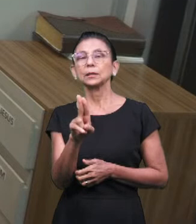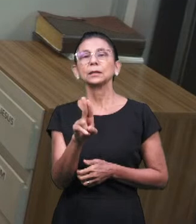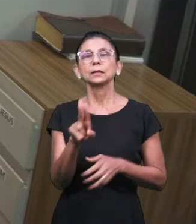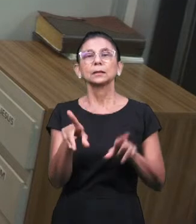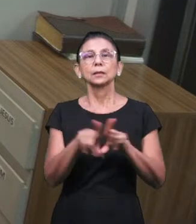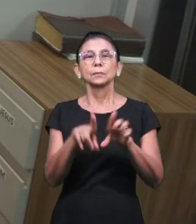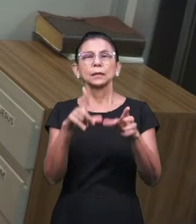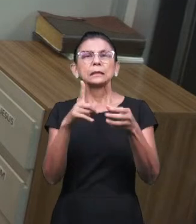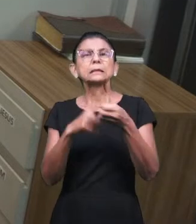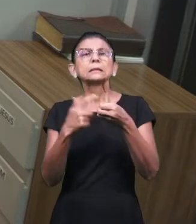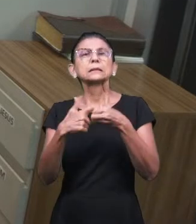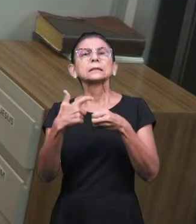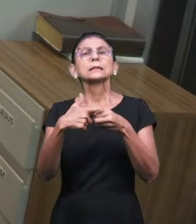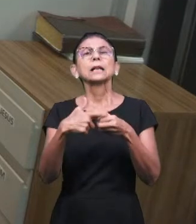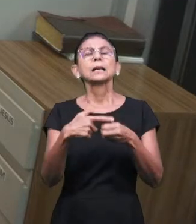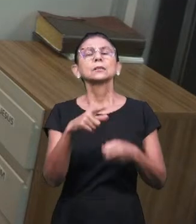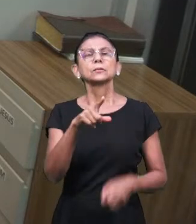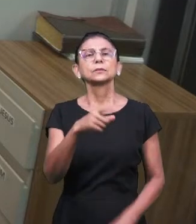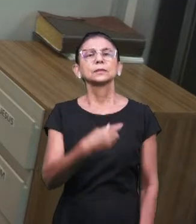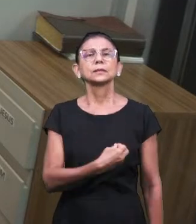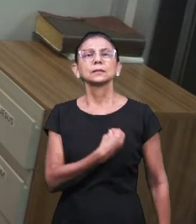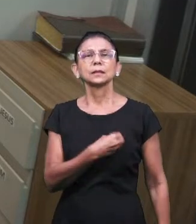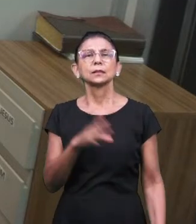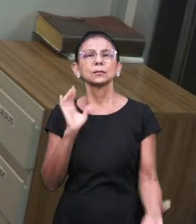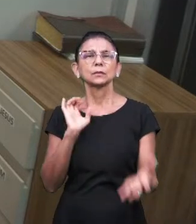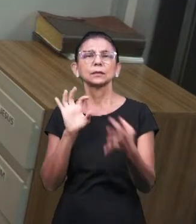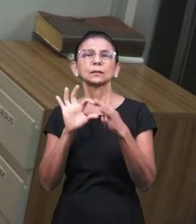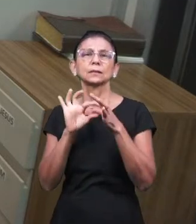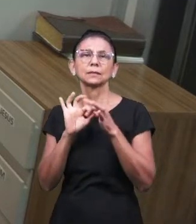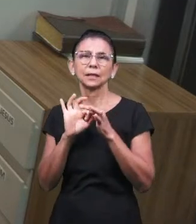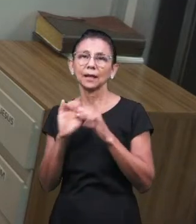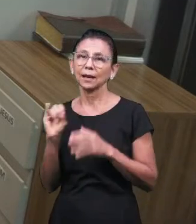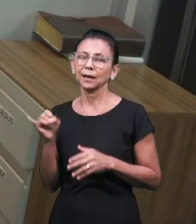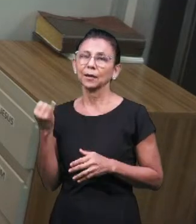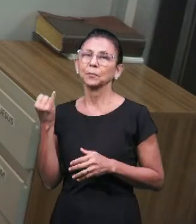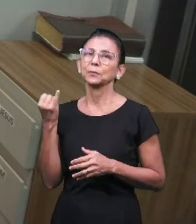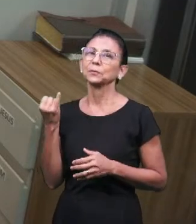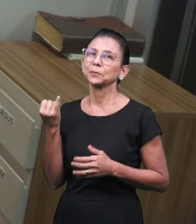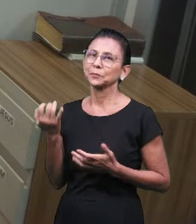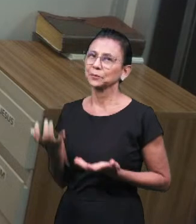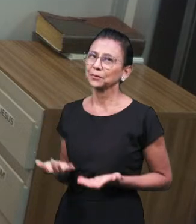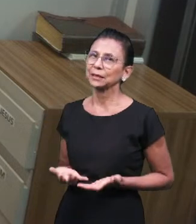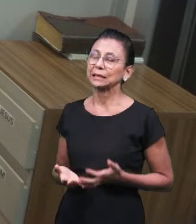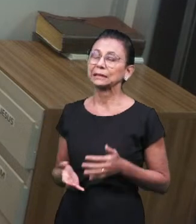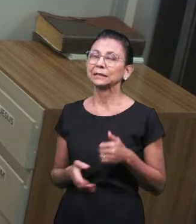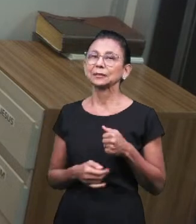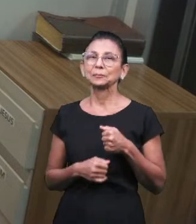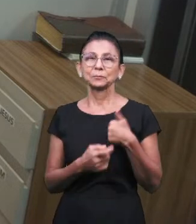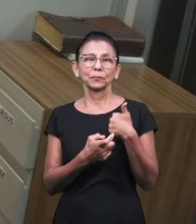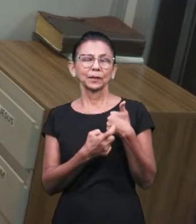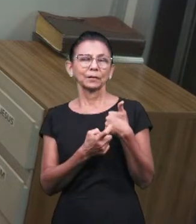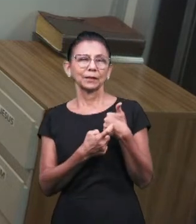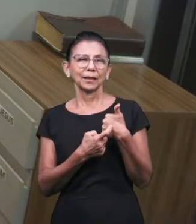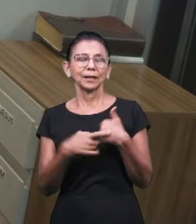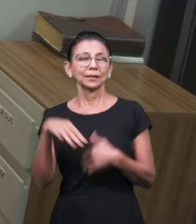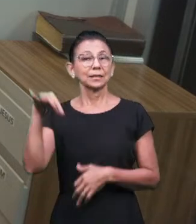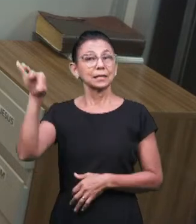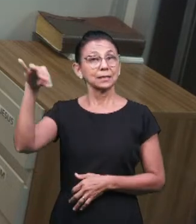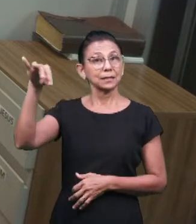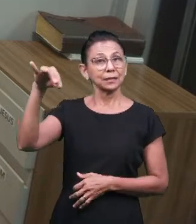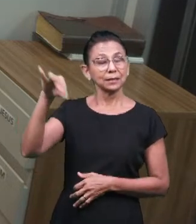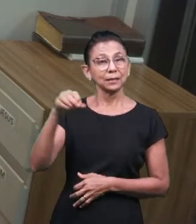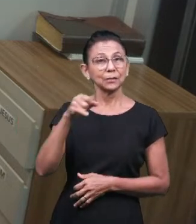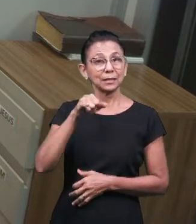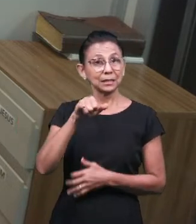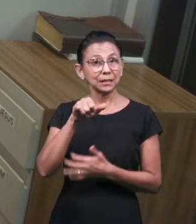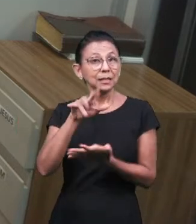onde você está participando conosco. Aproveita e vê se você já deu like, se você já ativou o sininho, se você já se